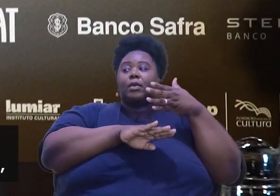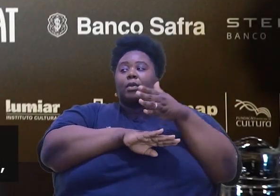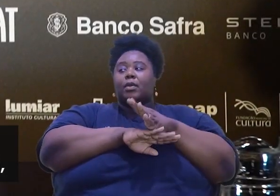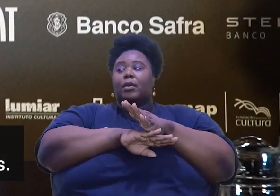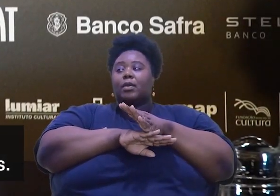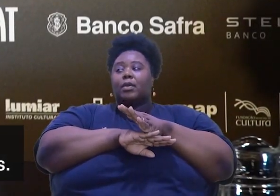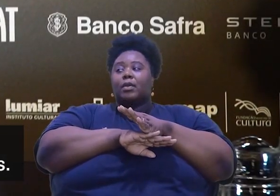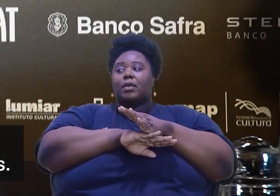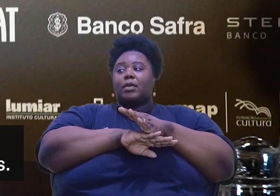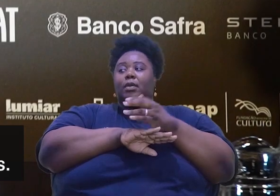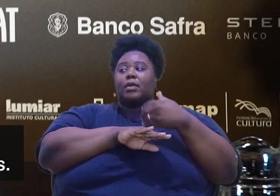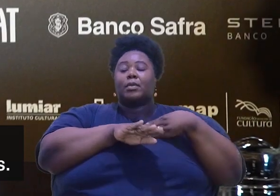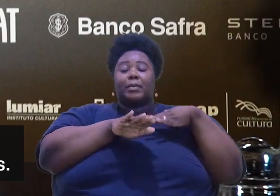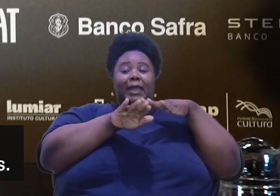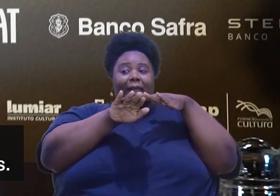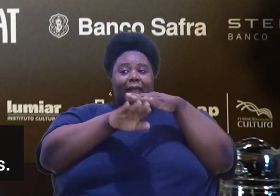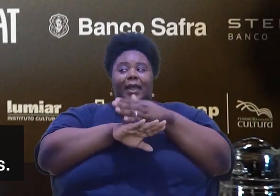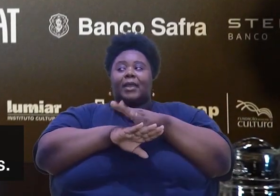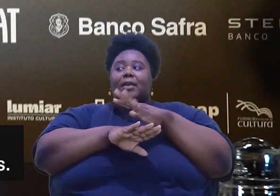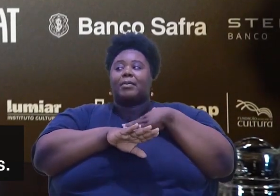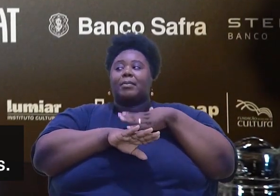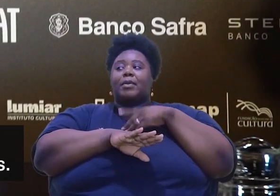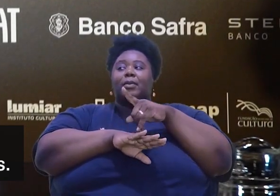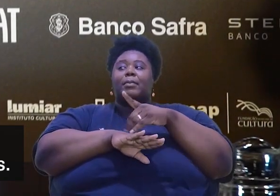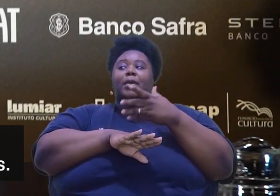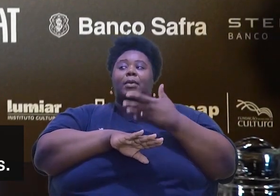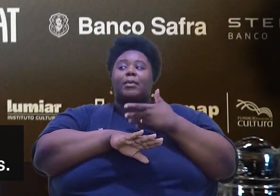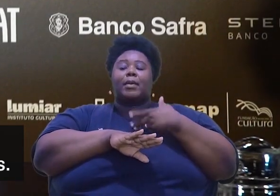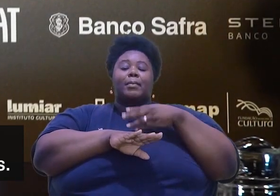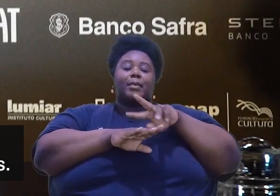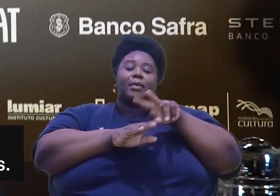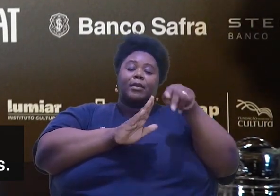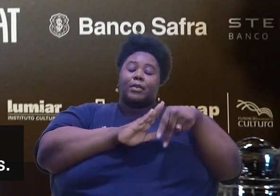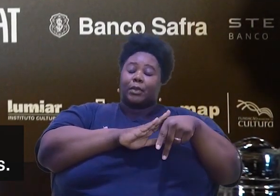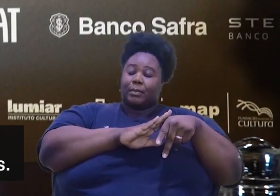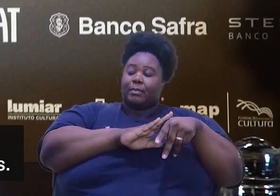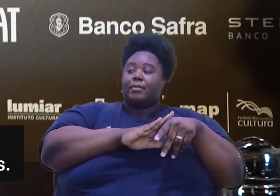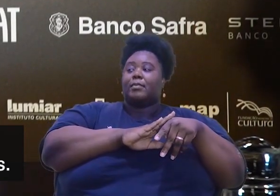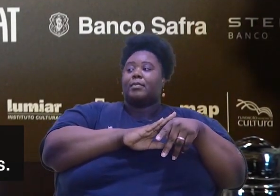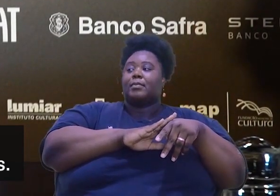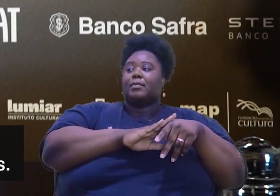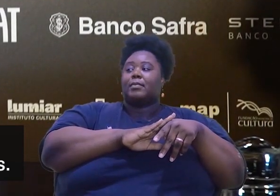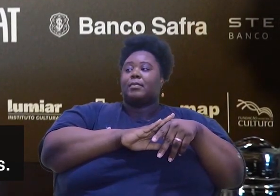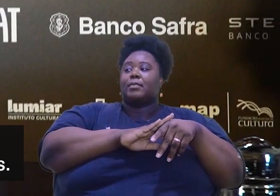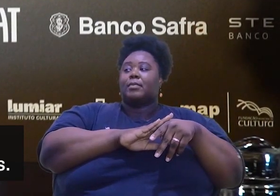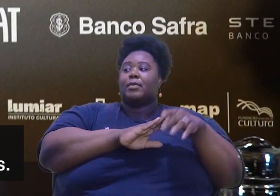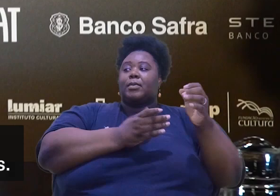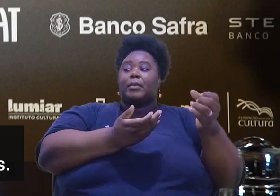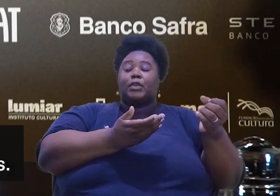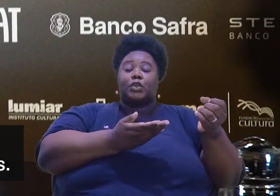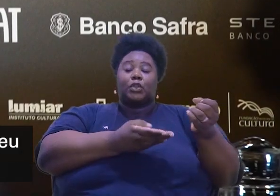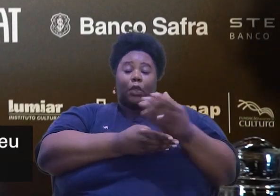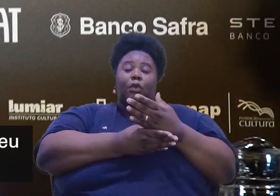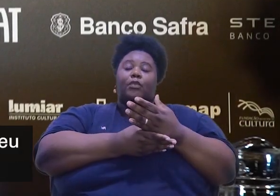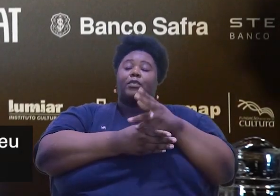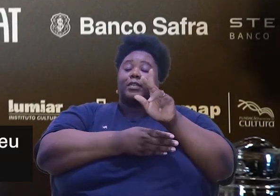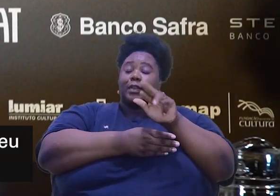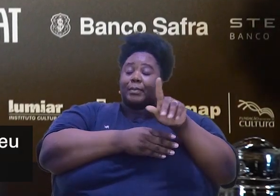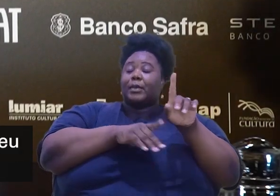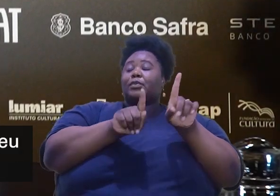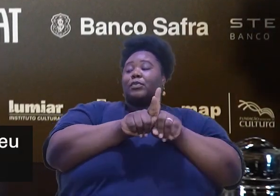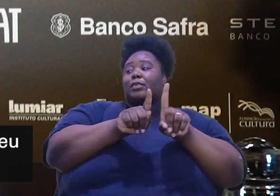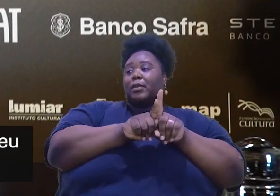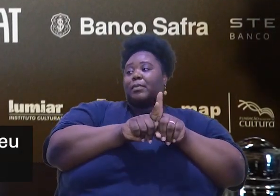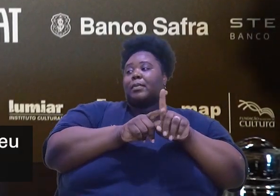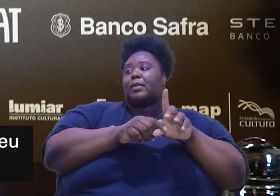com cuidado, porque o meu umbigo está enterrado ali, não só meu, dos meus novos irmãos. Em algum